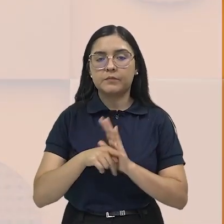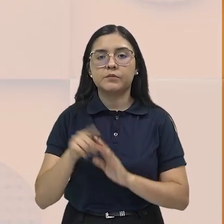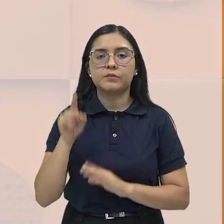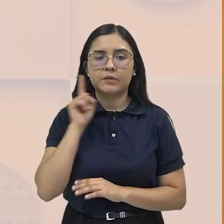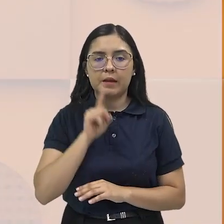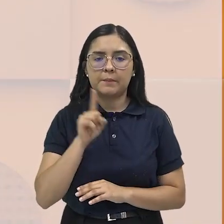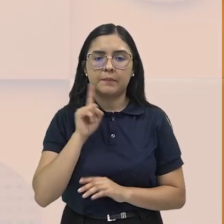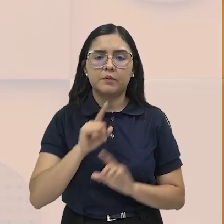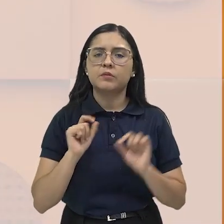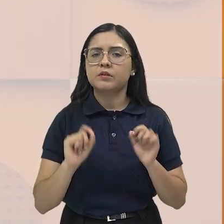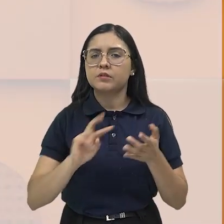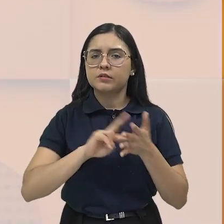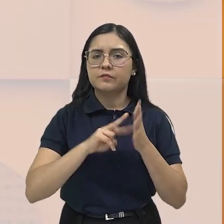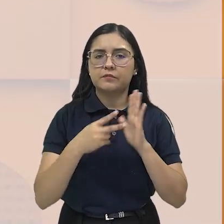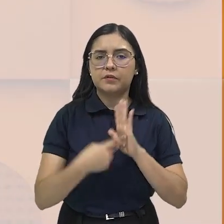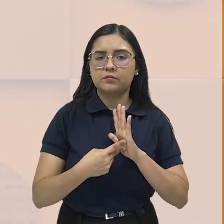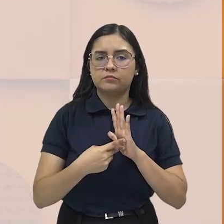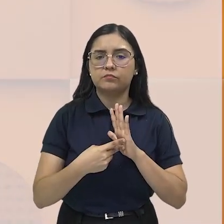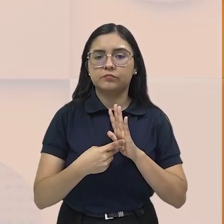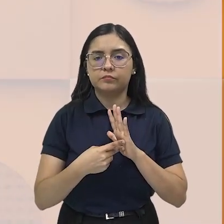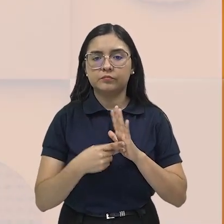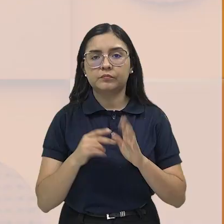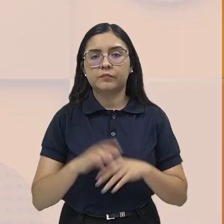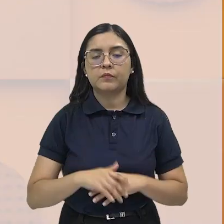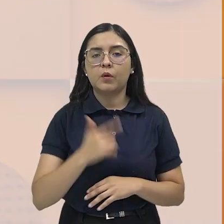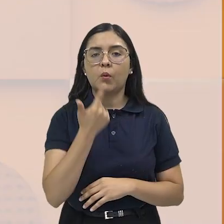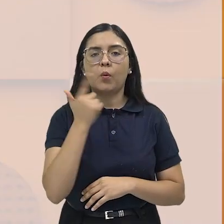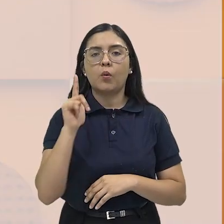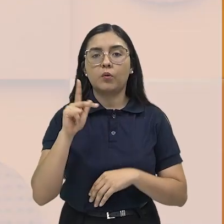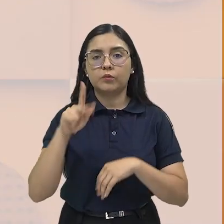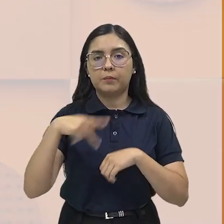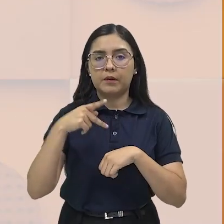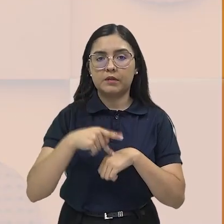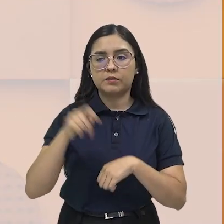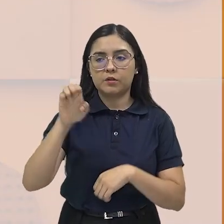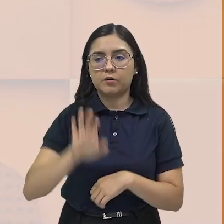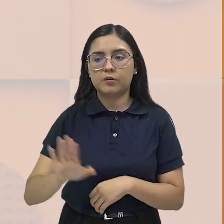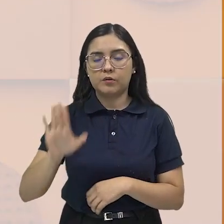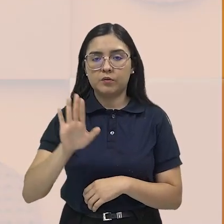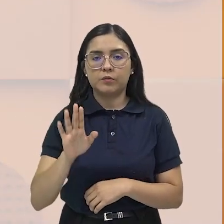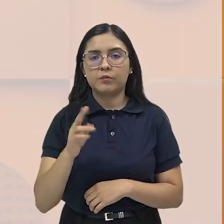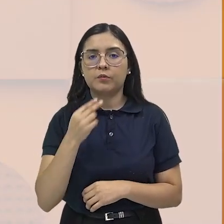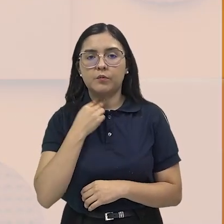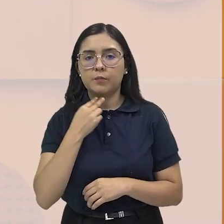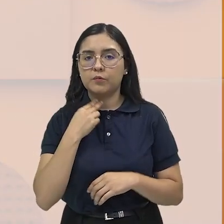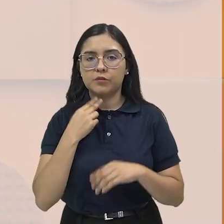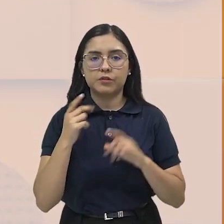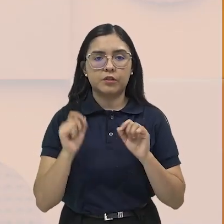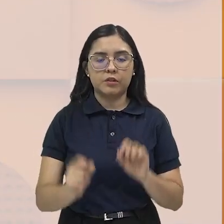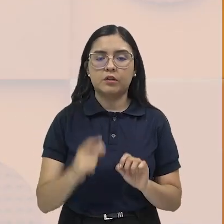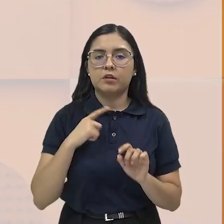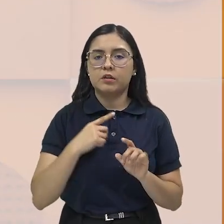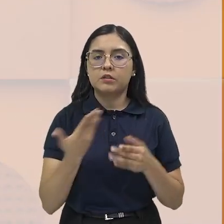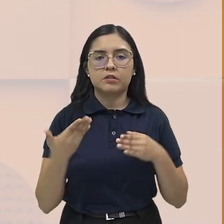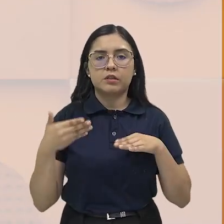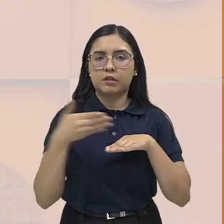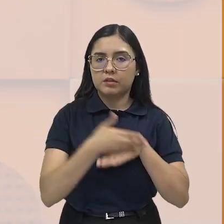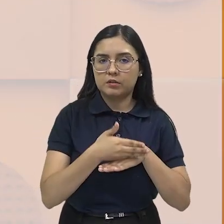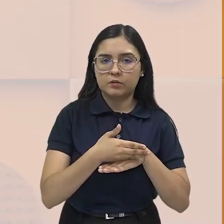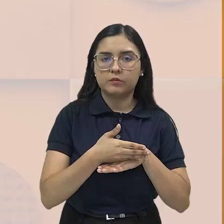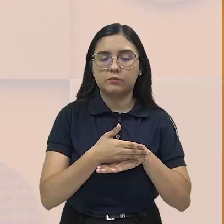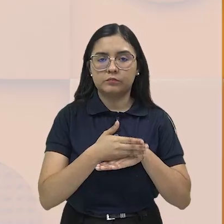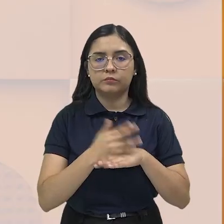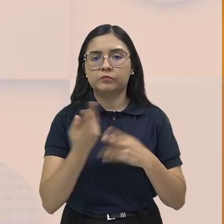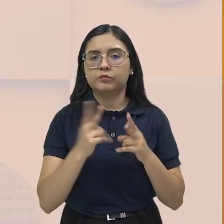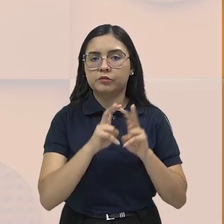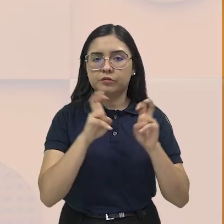que quer dizer na prática, gente? Que nenhum outro país europeu poderia se meter nos assuntos